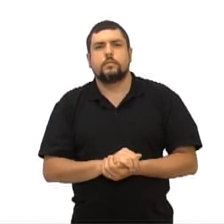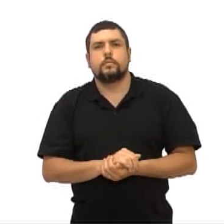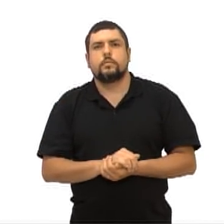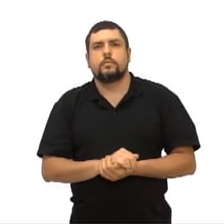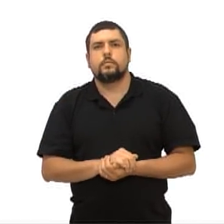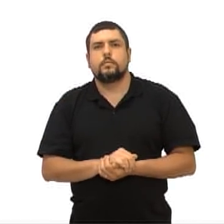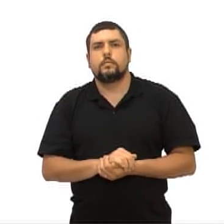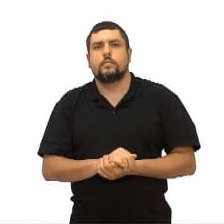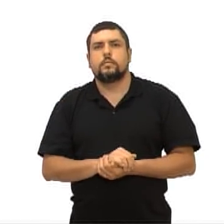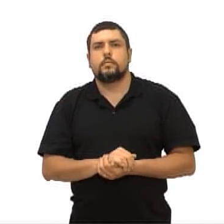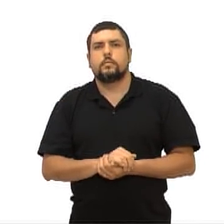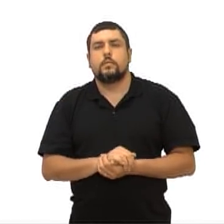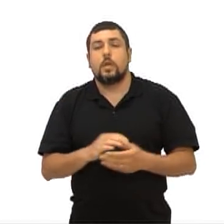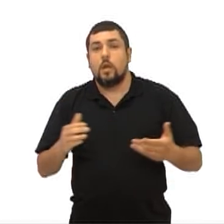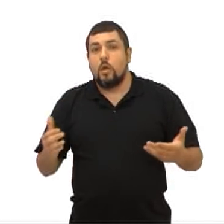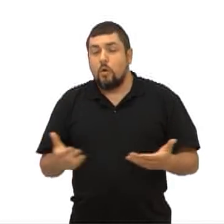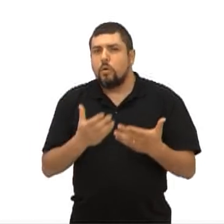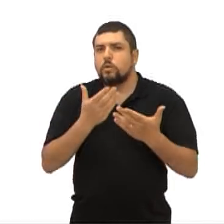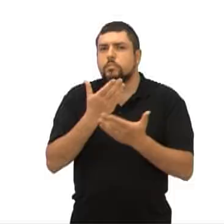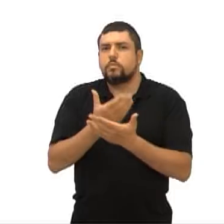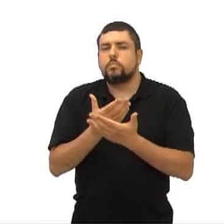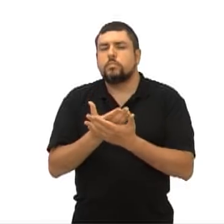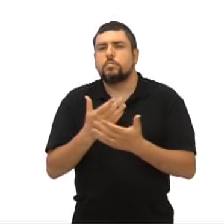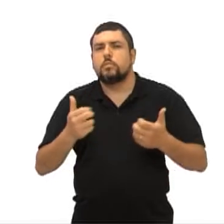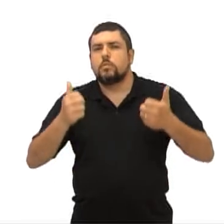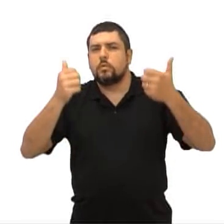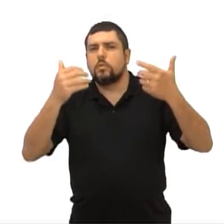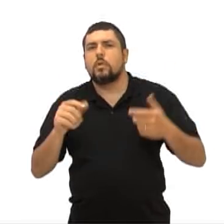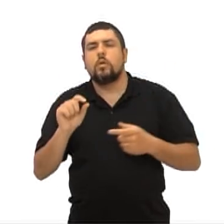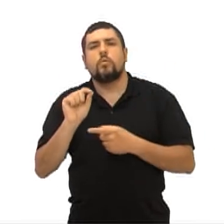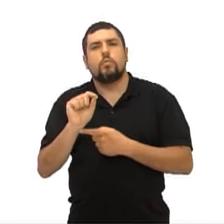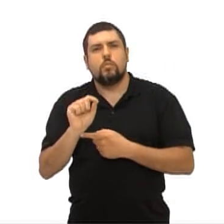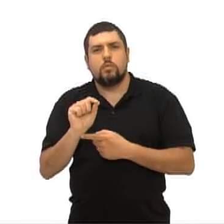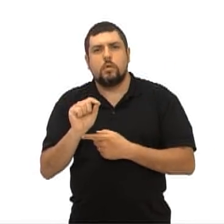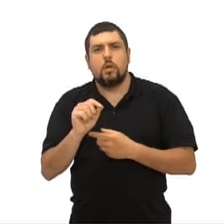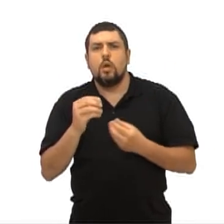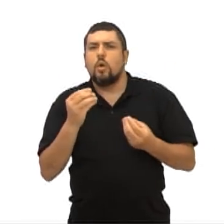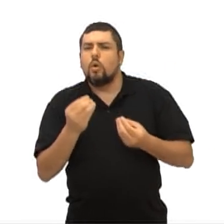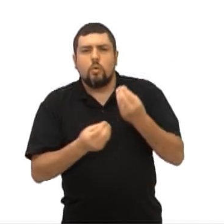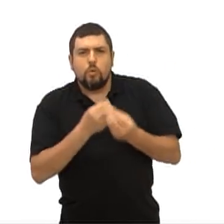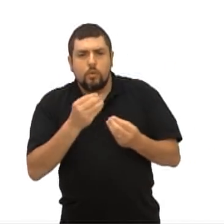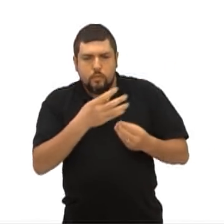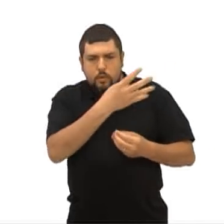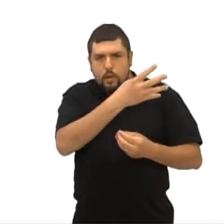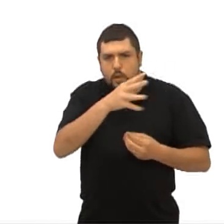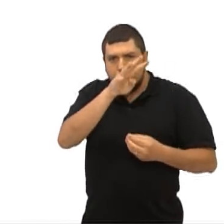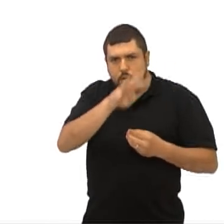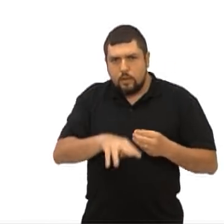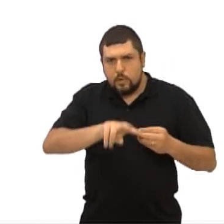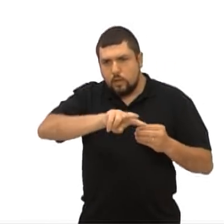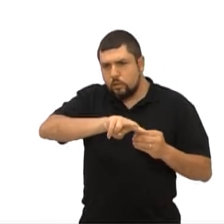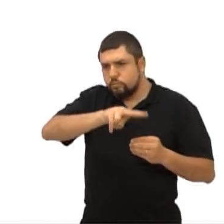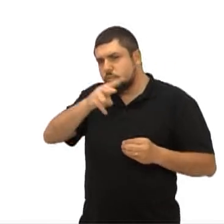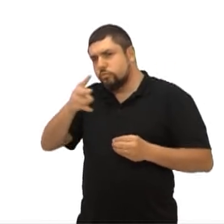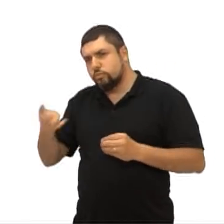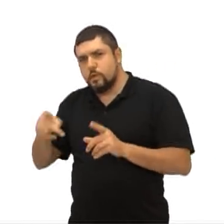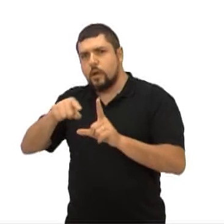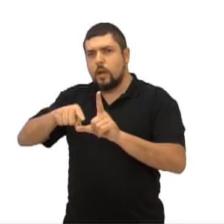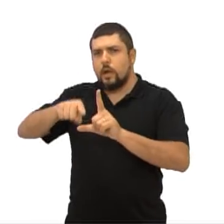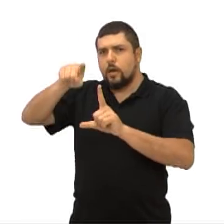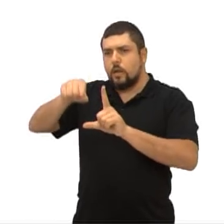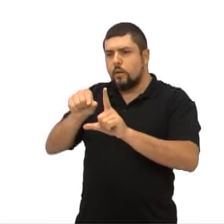de hoje? A gente vai ver agora a criação de gráficos de barras a partir de tabelas. Então, a gente vai pegar uma tabela e transformar